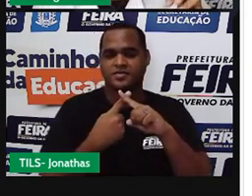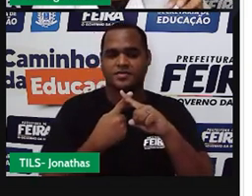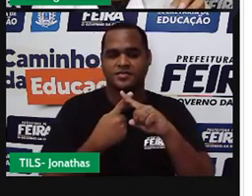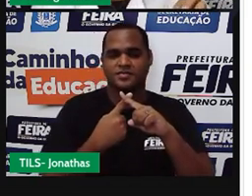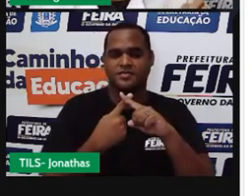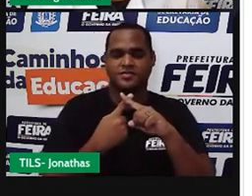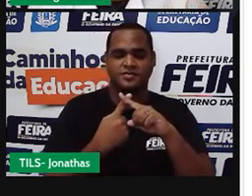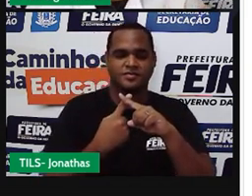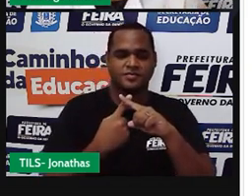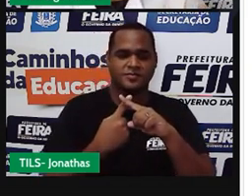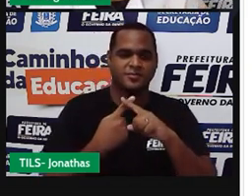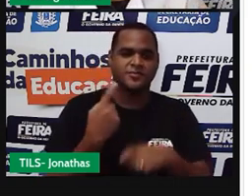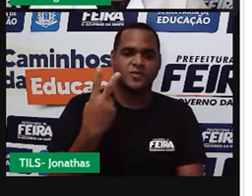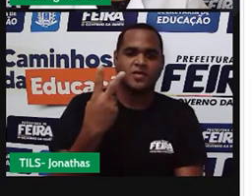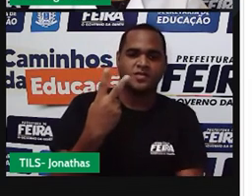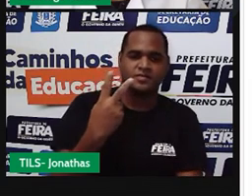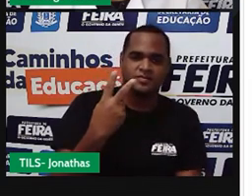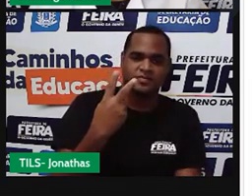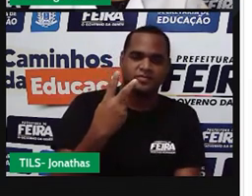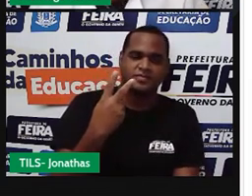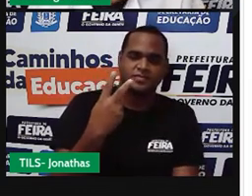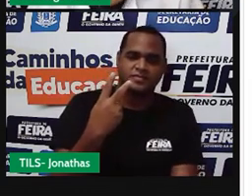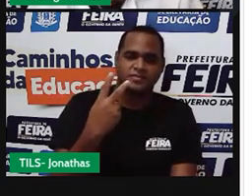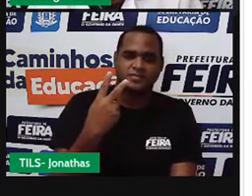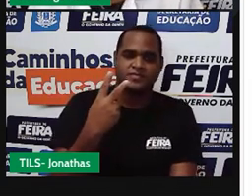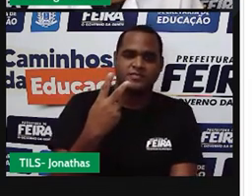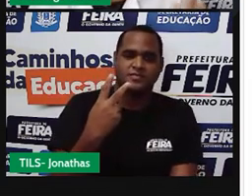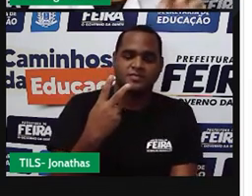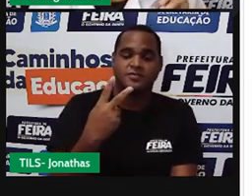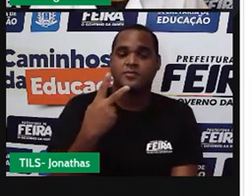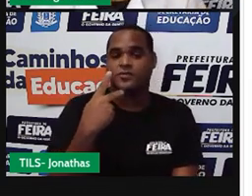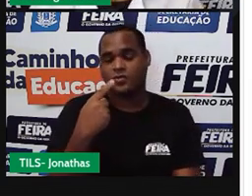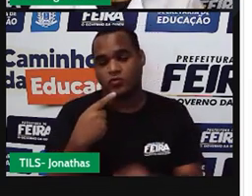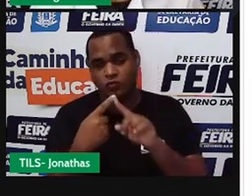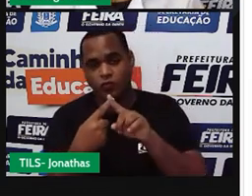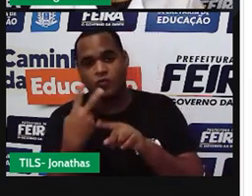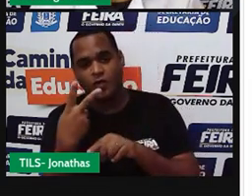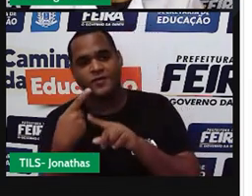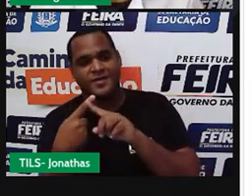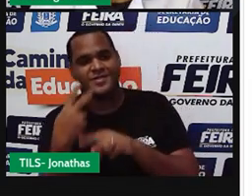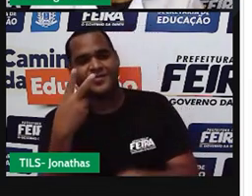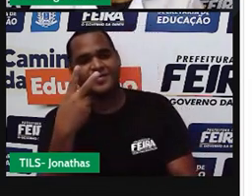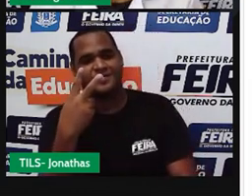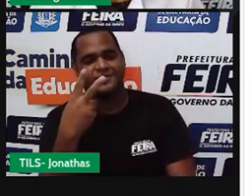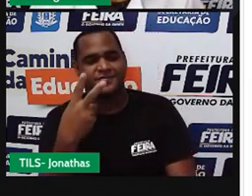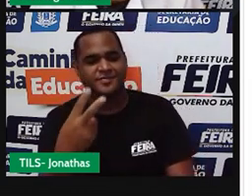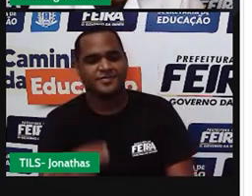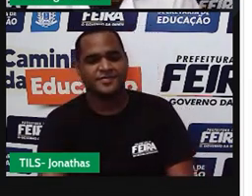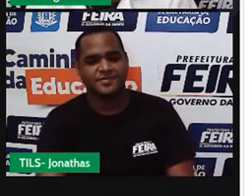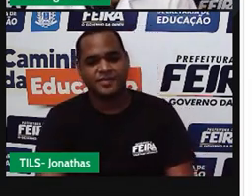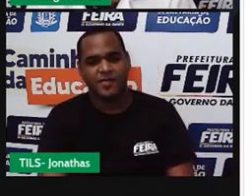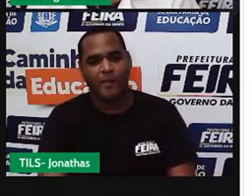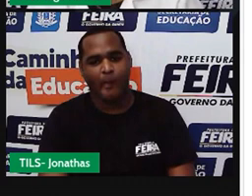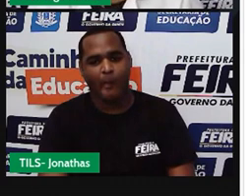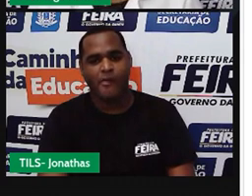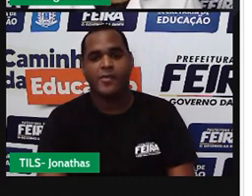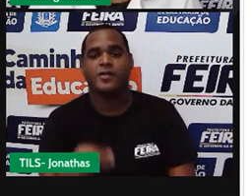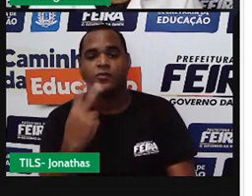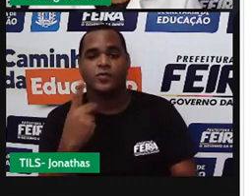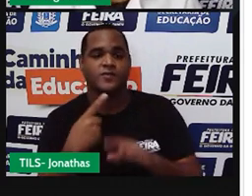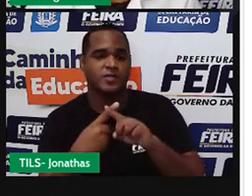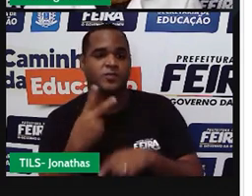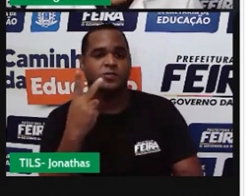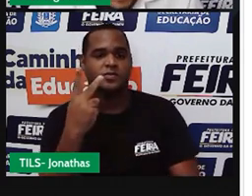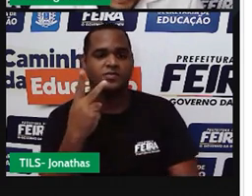e pela altura do quadrado de Meire altura também é dois tão duas